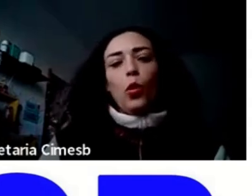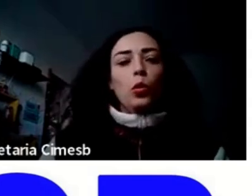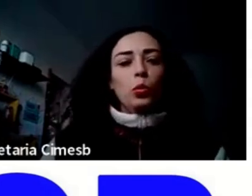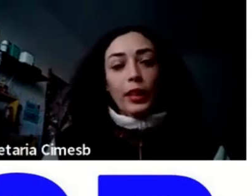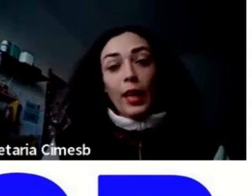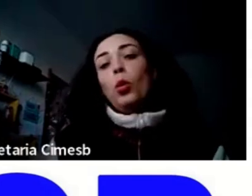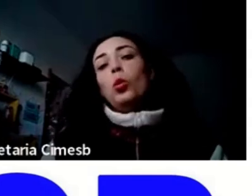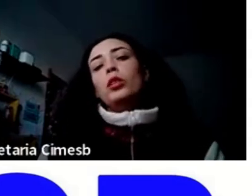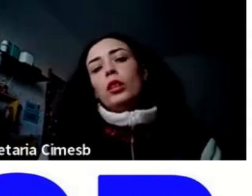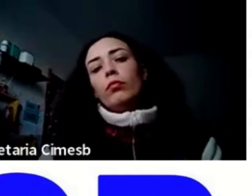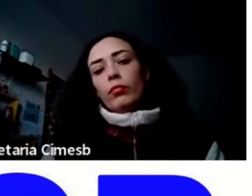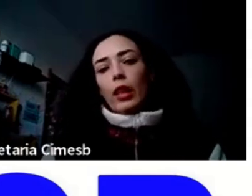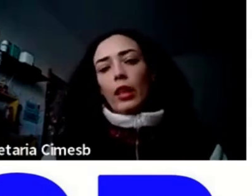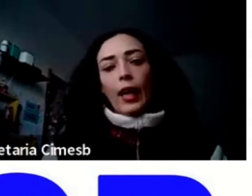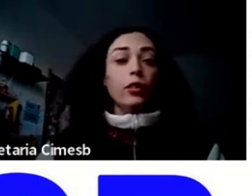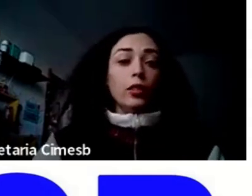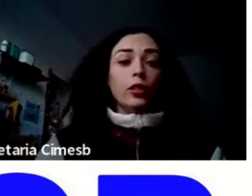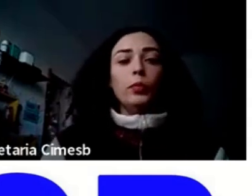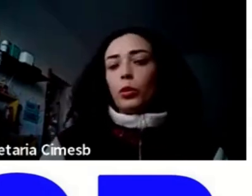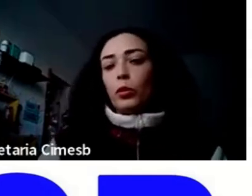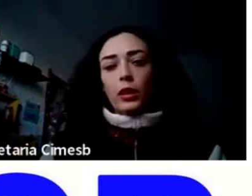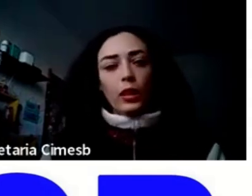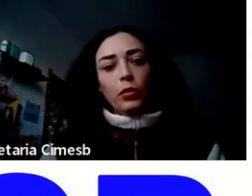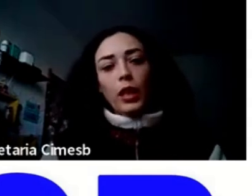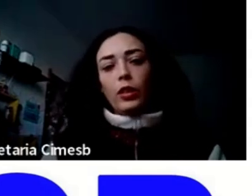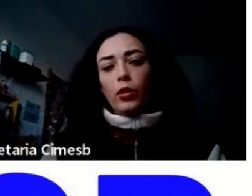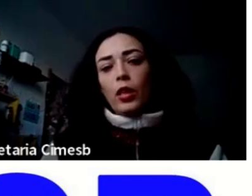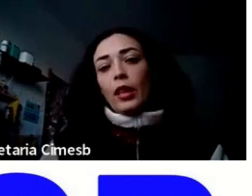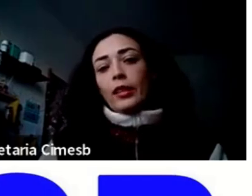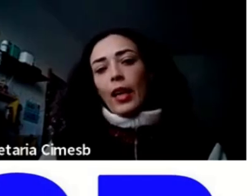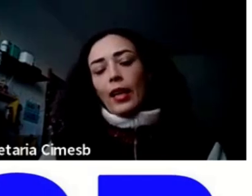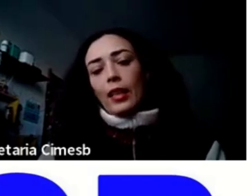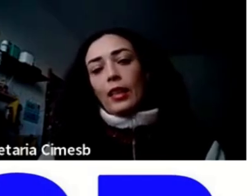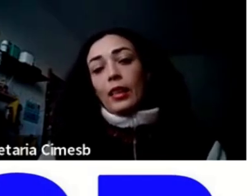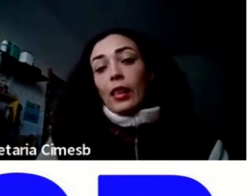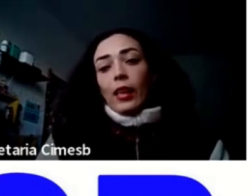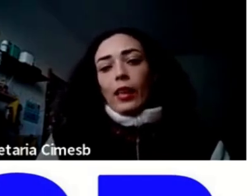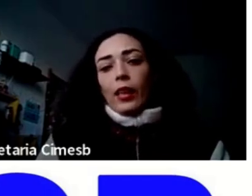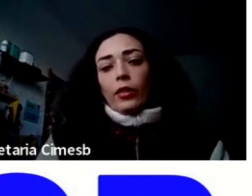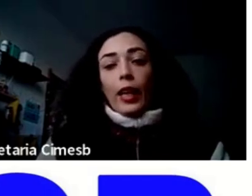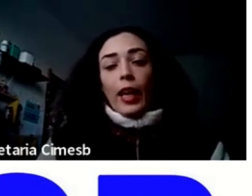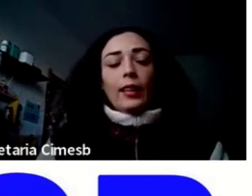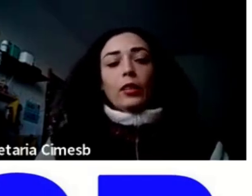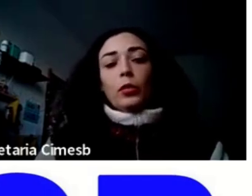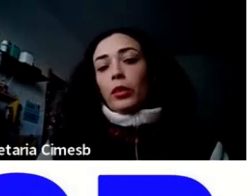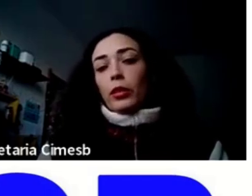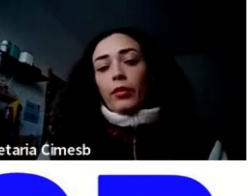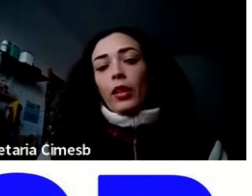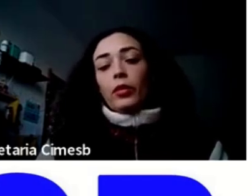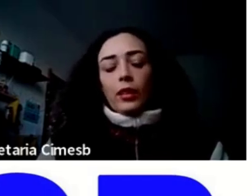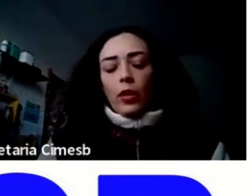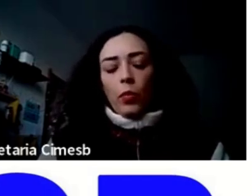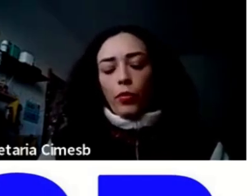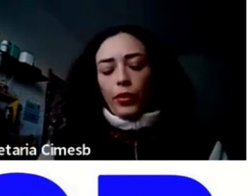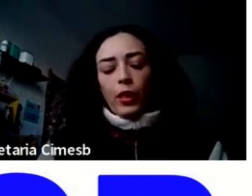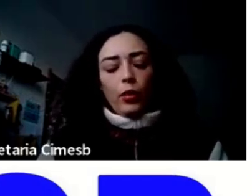isso que esconde até hoje. Tem casos de pessoas que não deixam sair de casa com medo do que